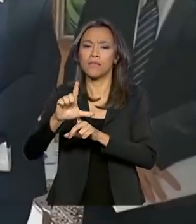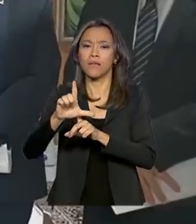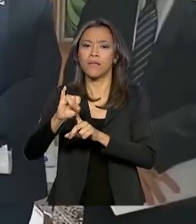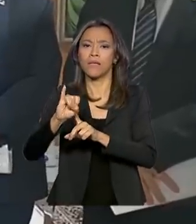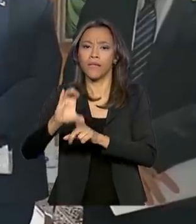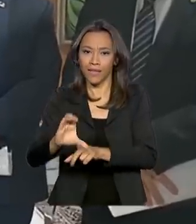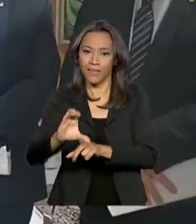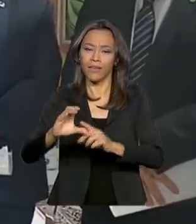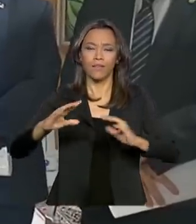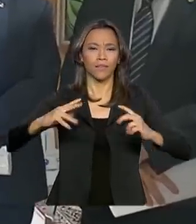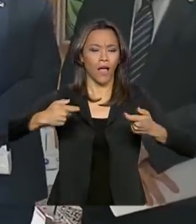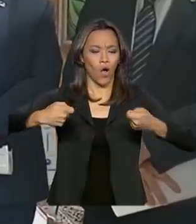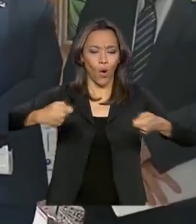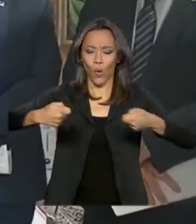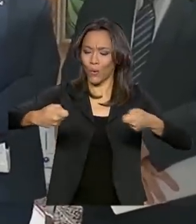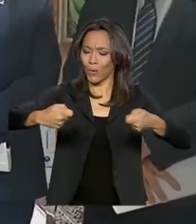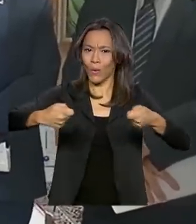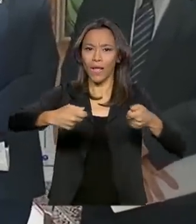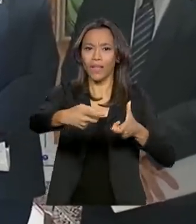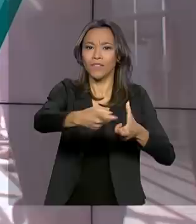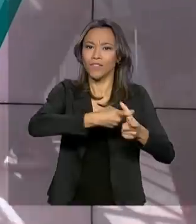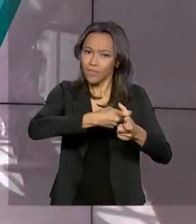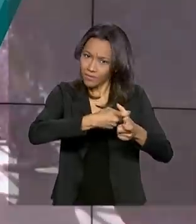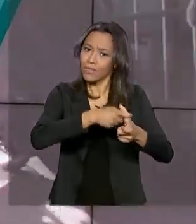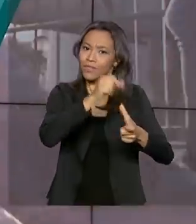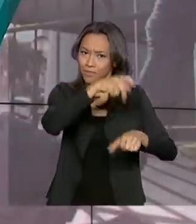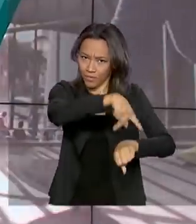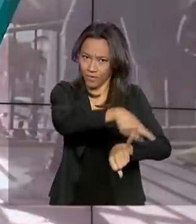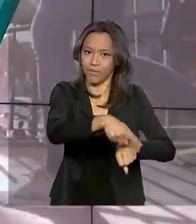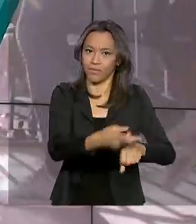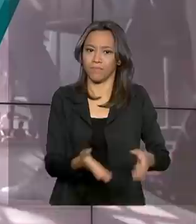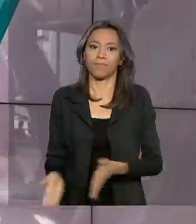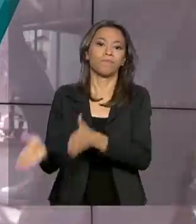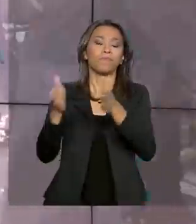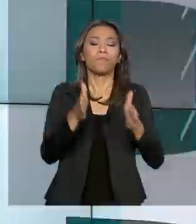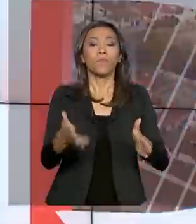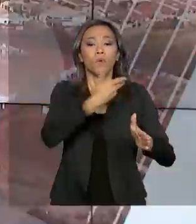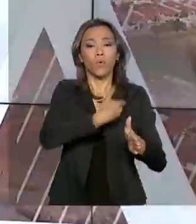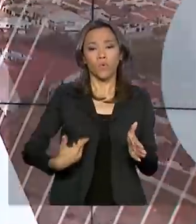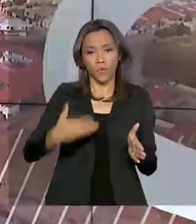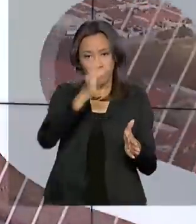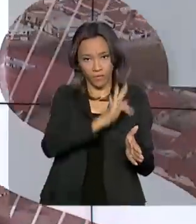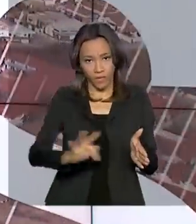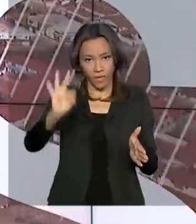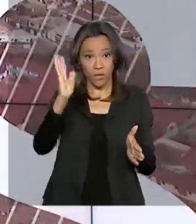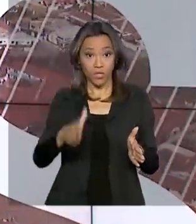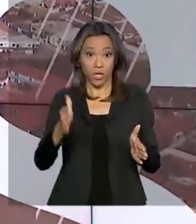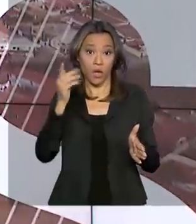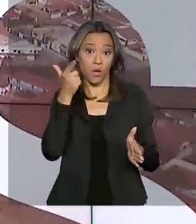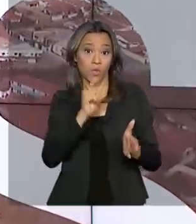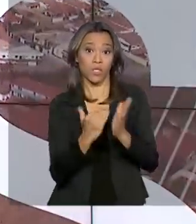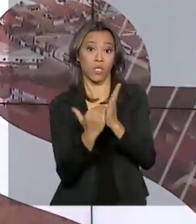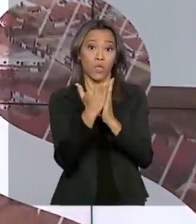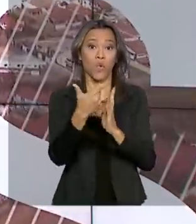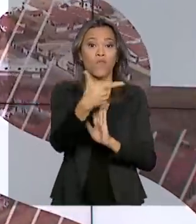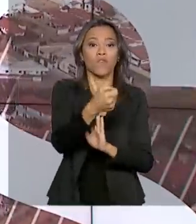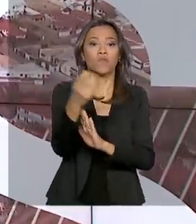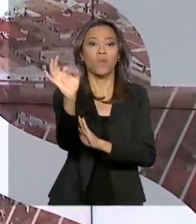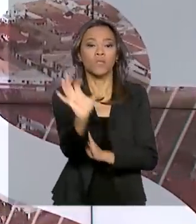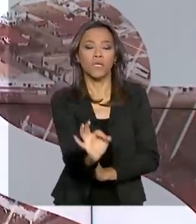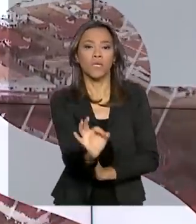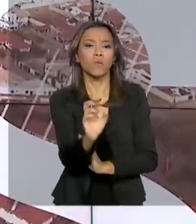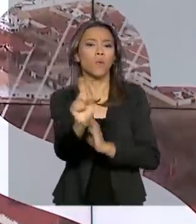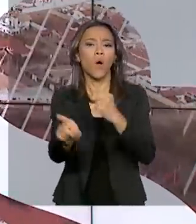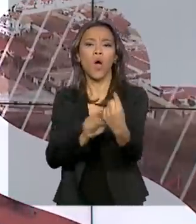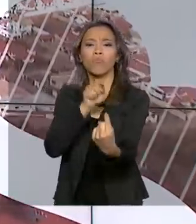está equacionada a questão da dívida interna nossa. Olha, o governo federal já superou em 20% a meta da